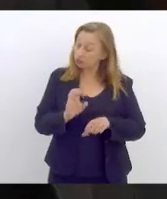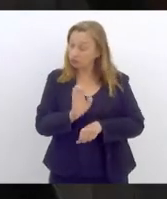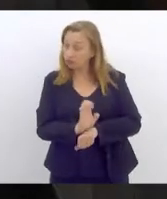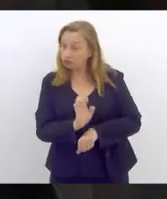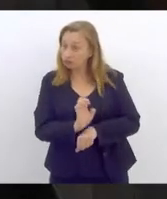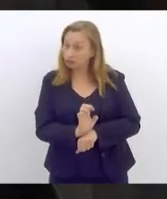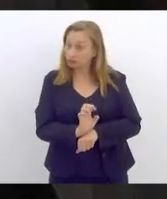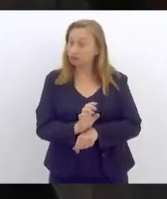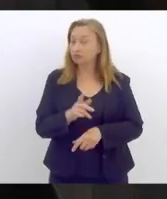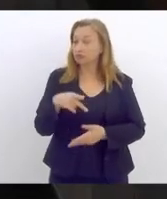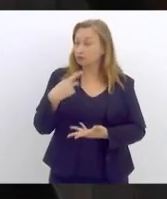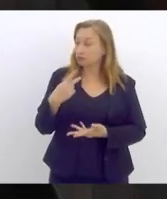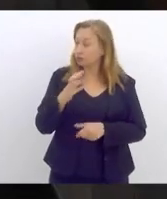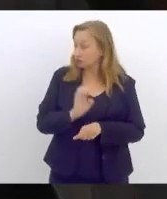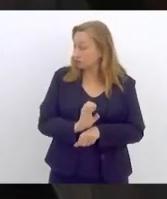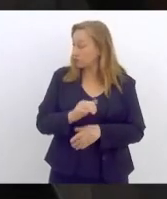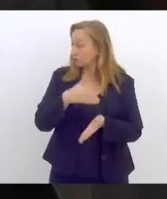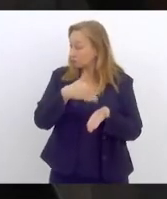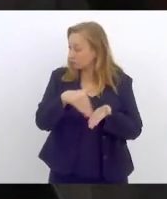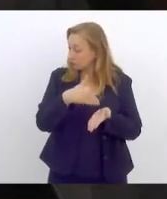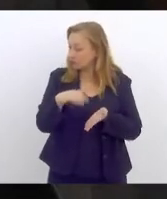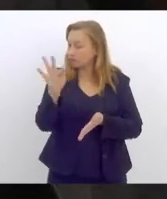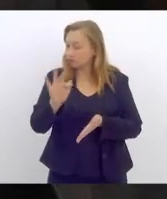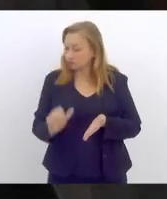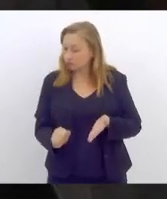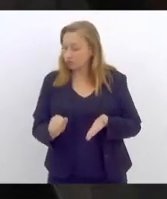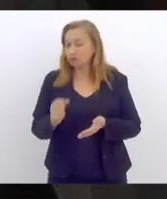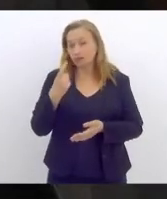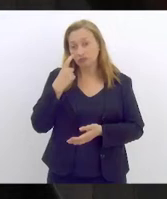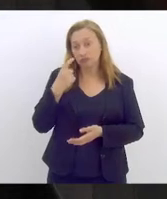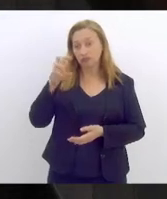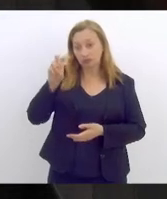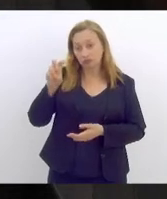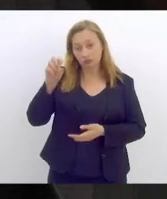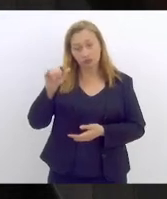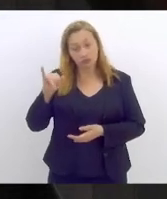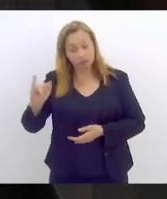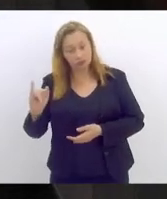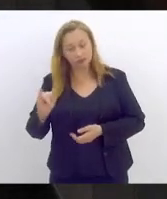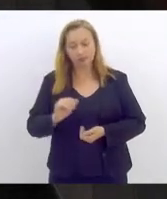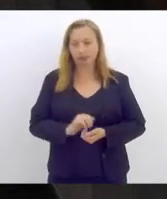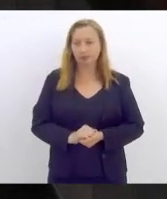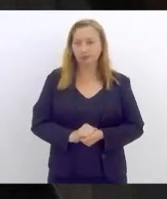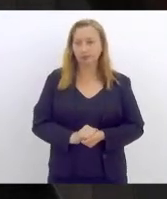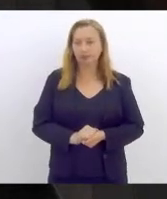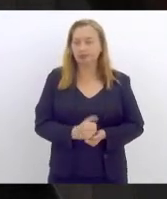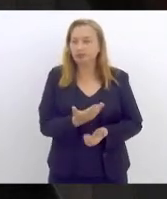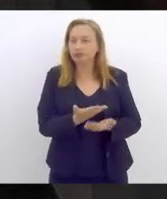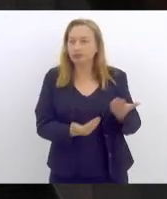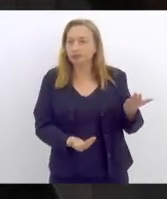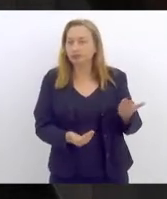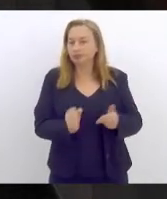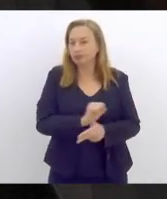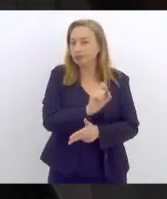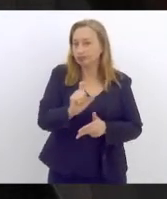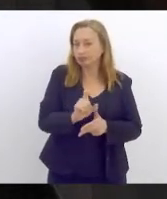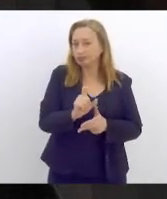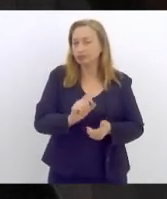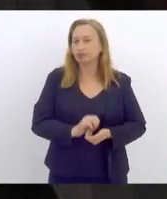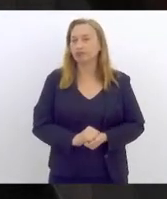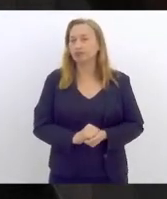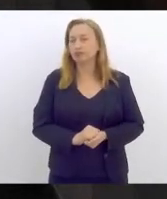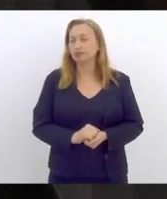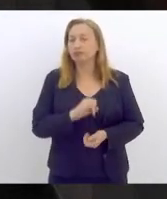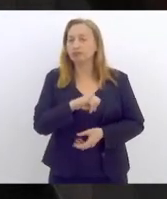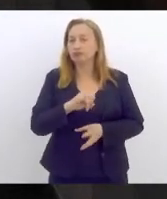estou falando do Estado Secretaria de Fazenda preveu 5b 5000 você é a perda do executivo se